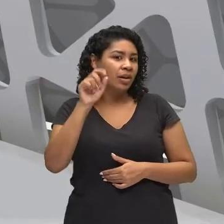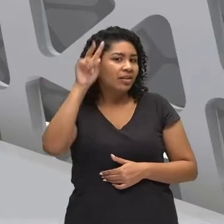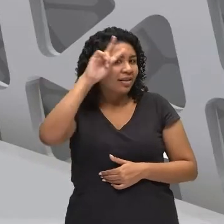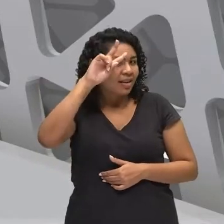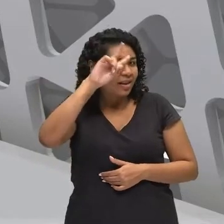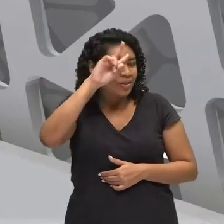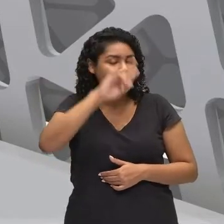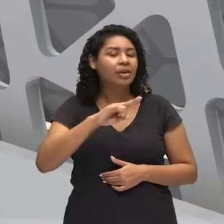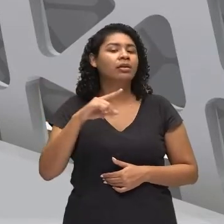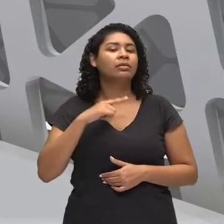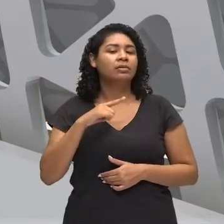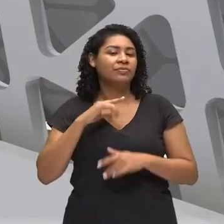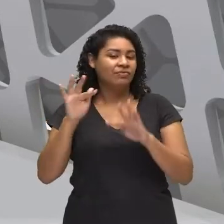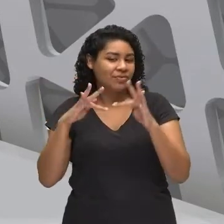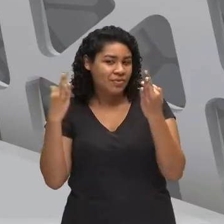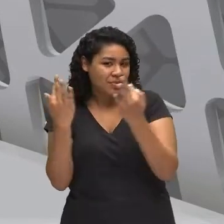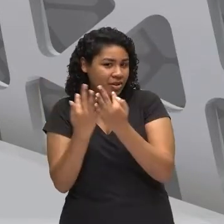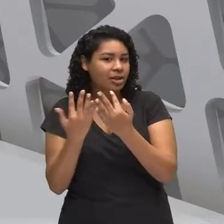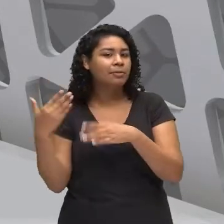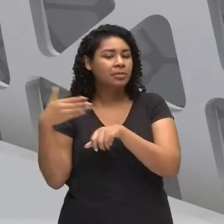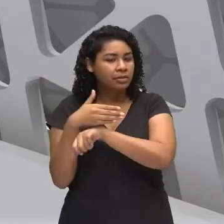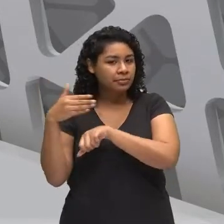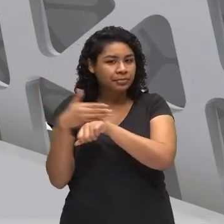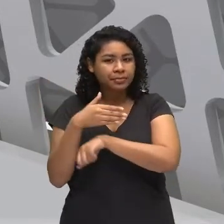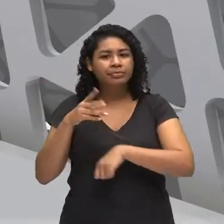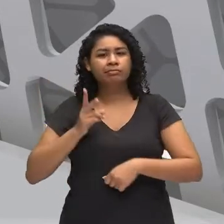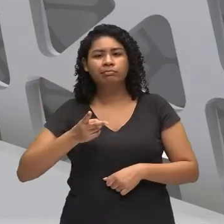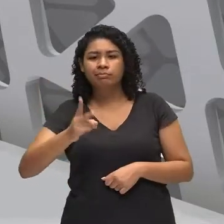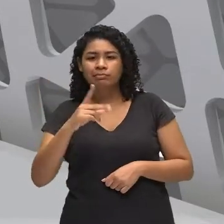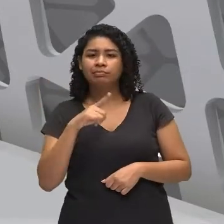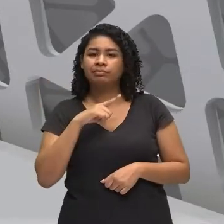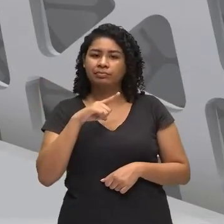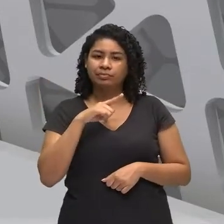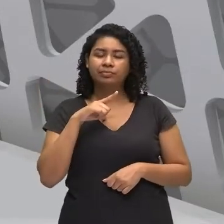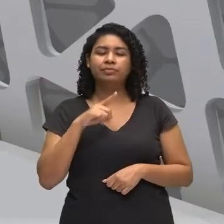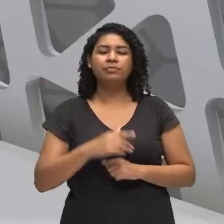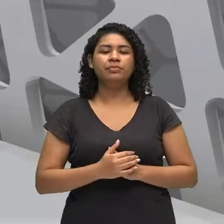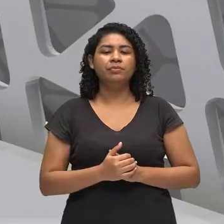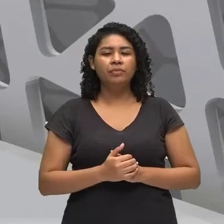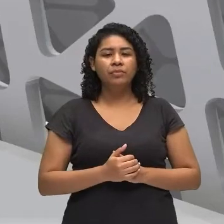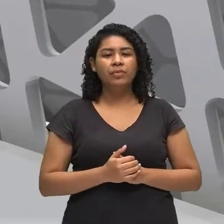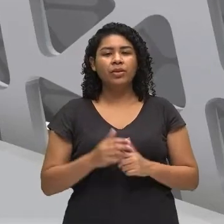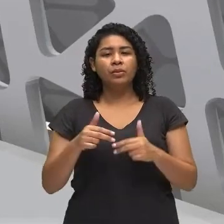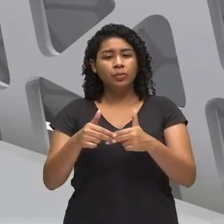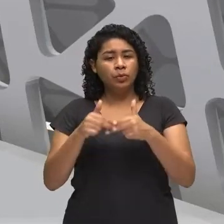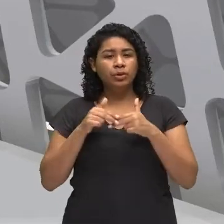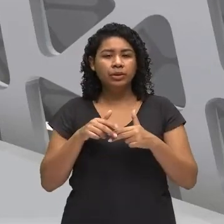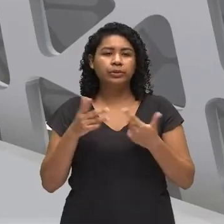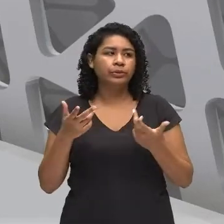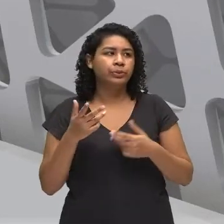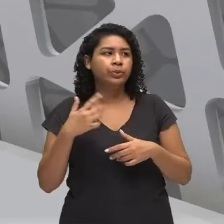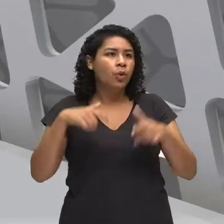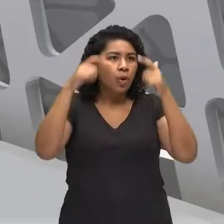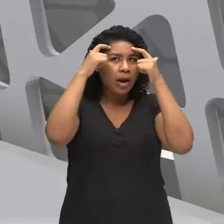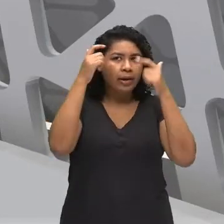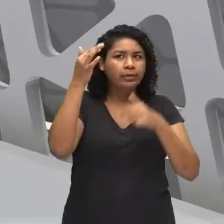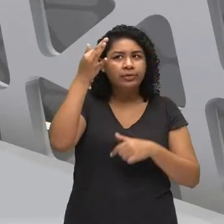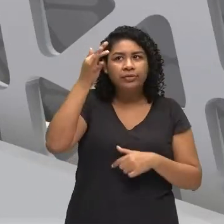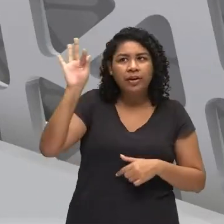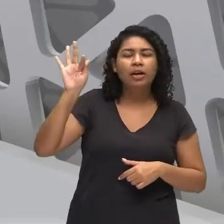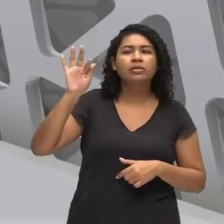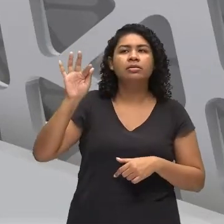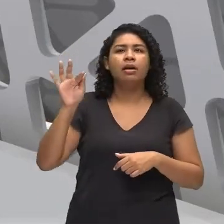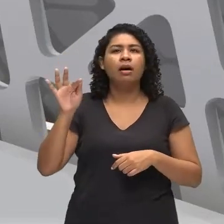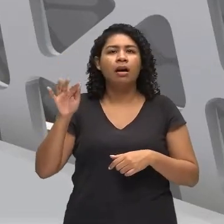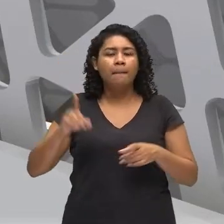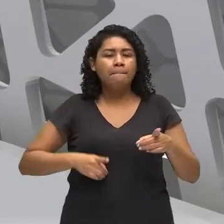comum esses enlaces matrimoniais entre as realezas de diversos países, né? Então, o rei da França é primo do